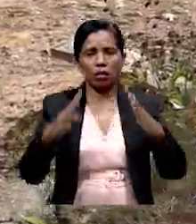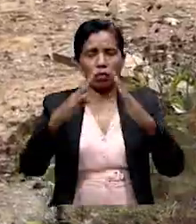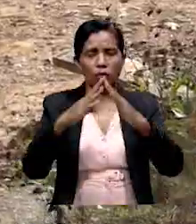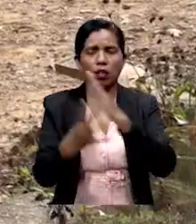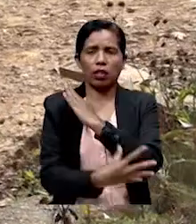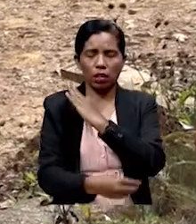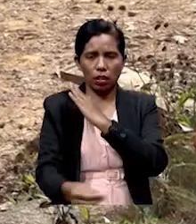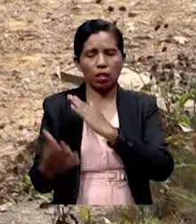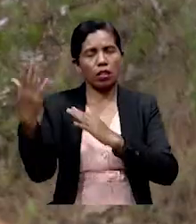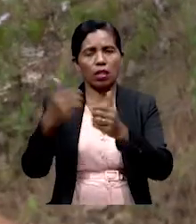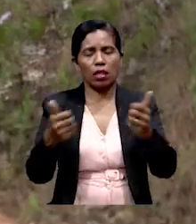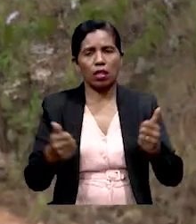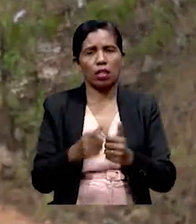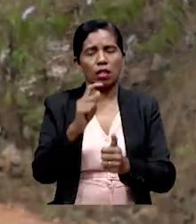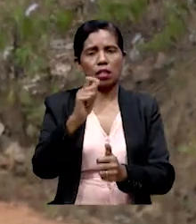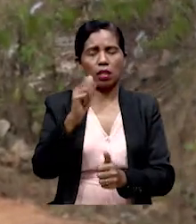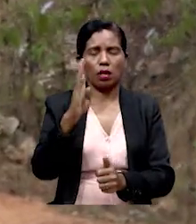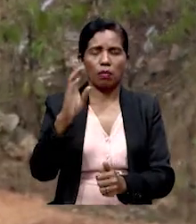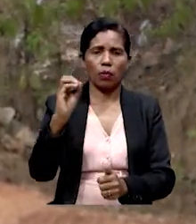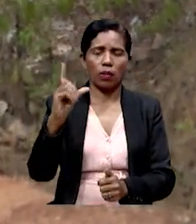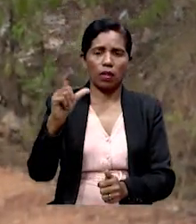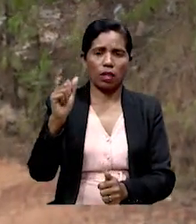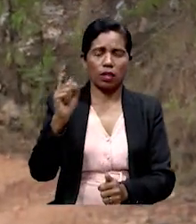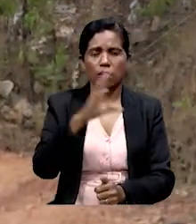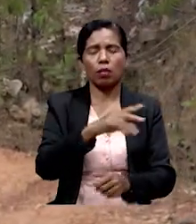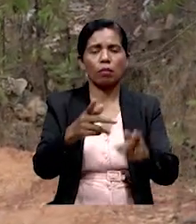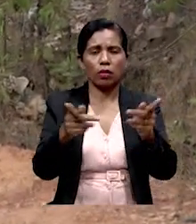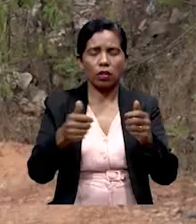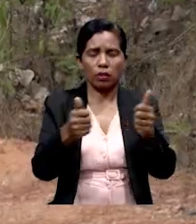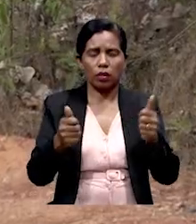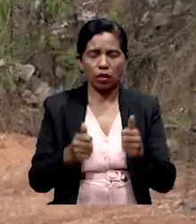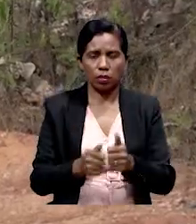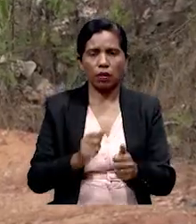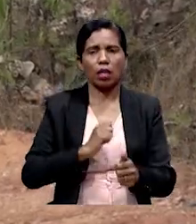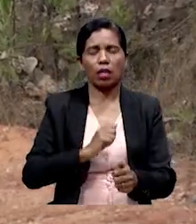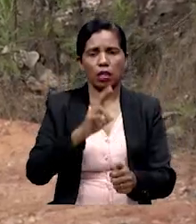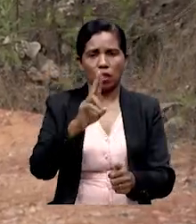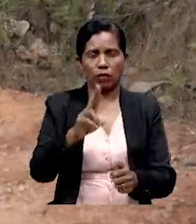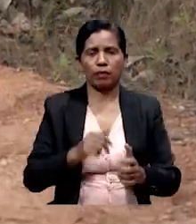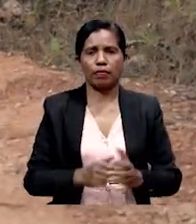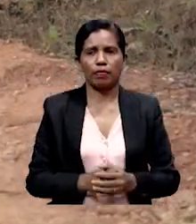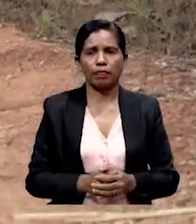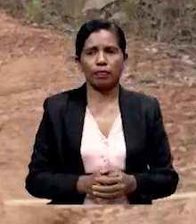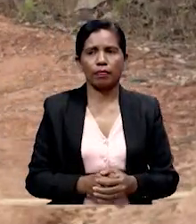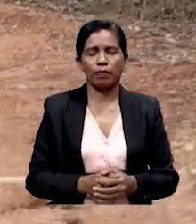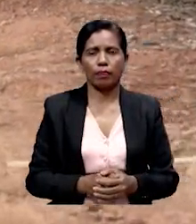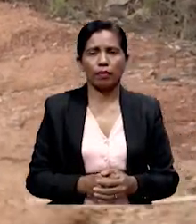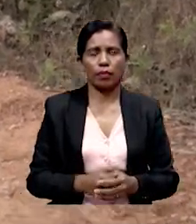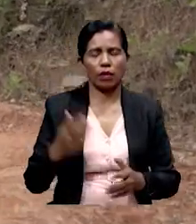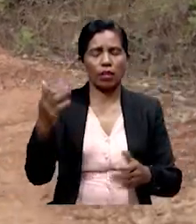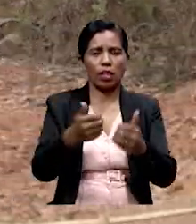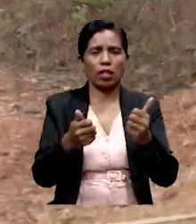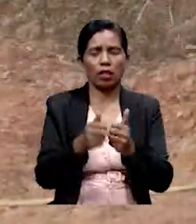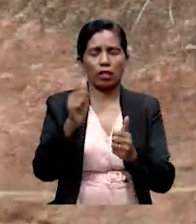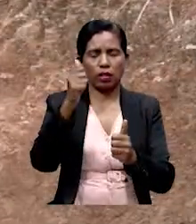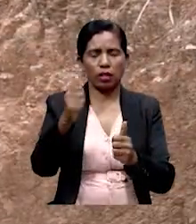e a aldeia Tabolase, Suco Saloi Craic, posto administrativo Ileu Vila, município Ileu. Kusi sukusele kraik alde sanolu ne